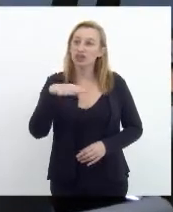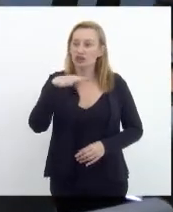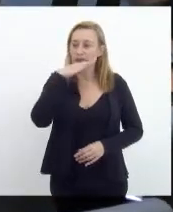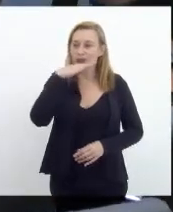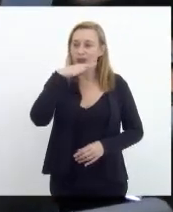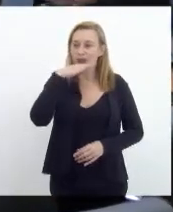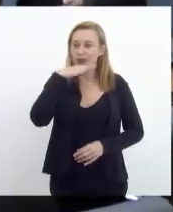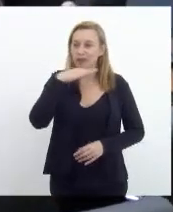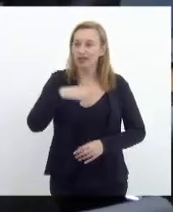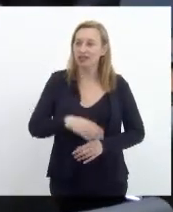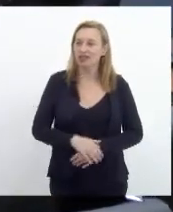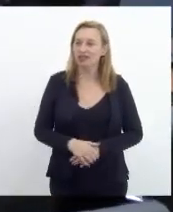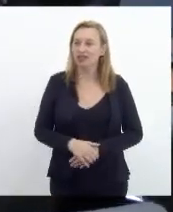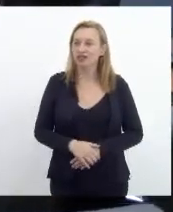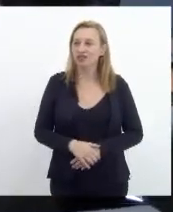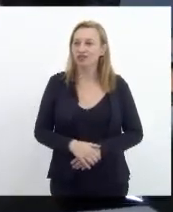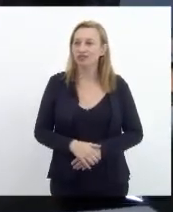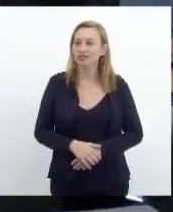Deputado Chiquinho da Mangueira.